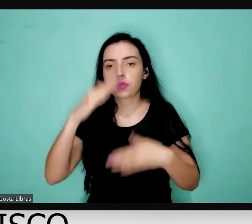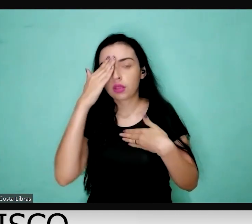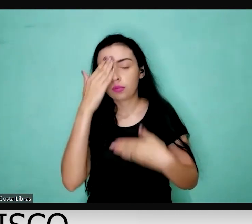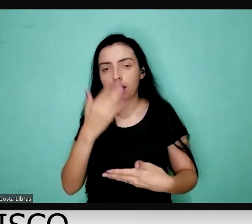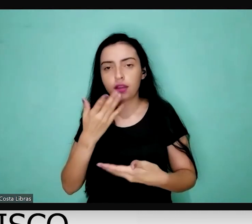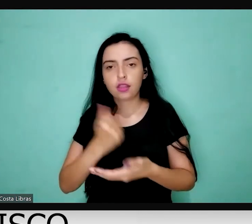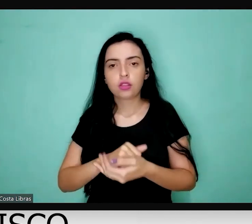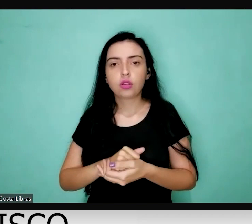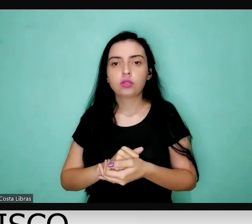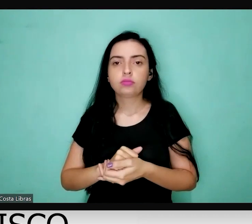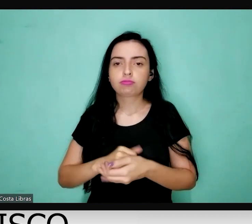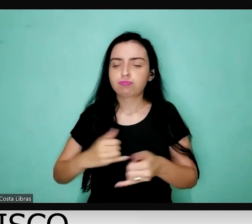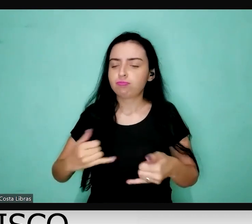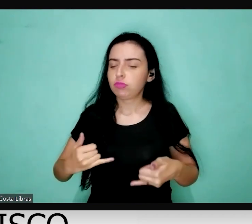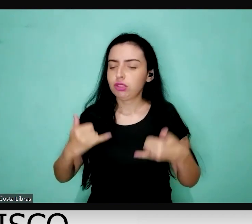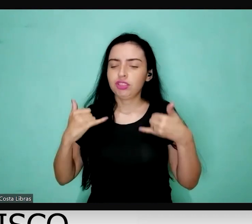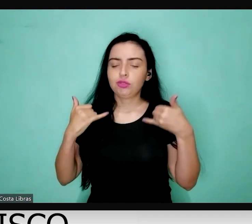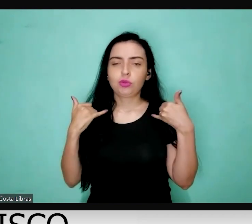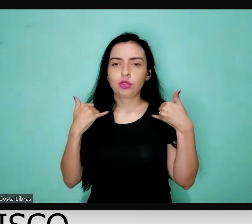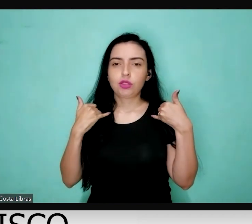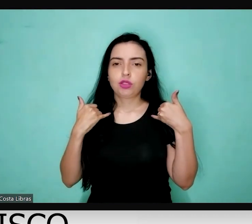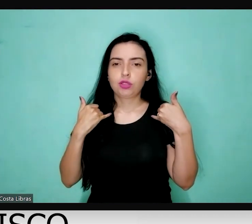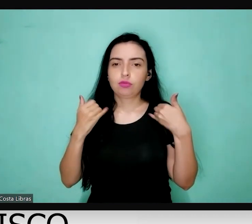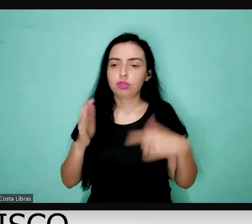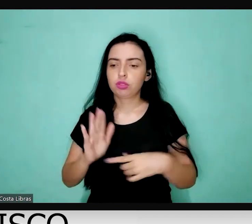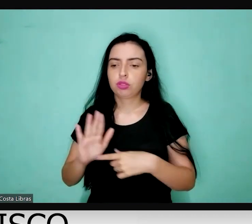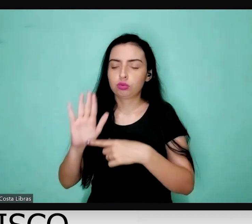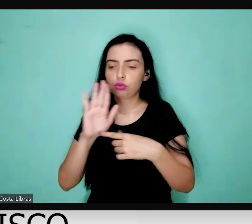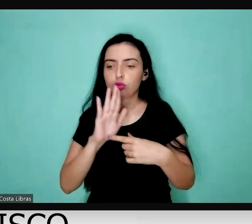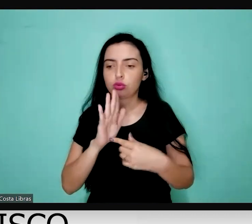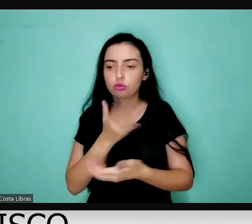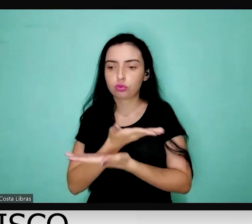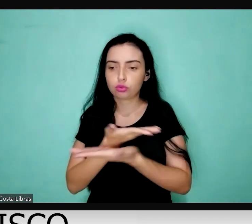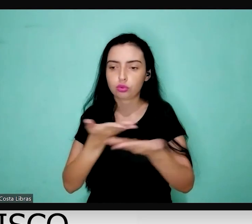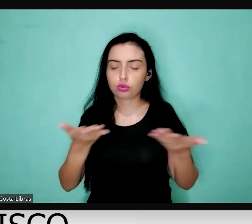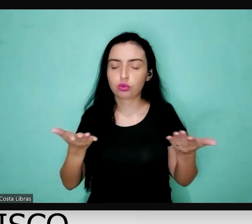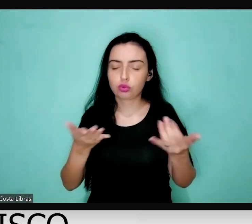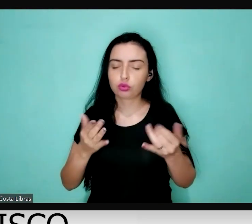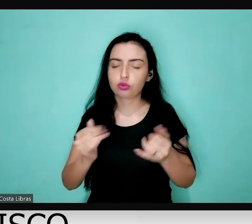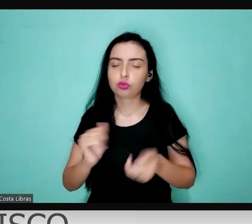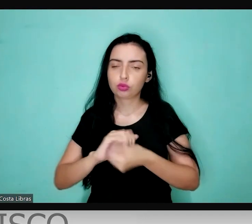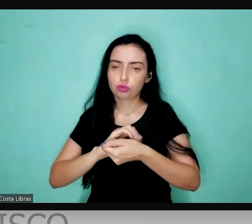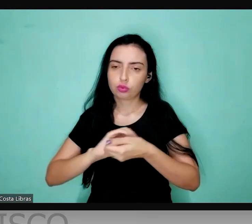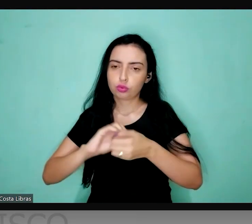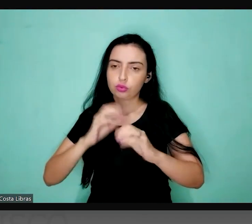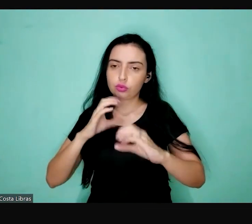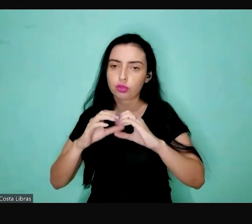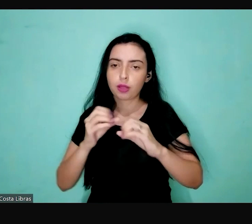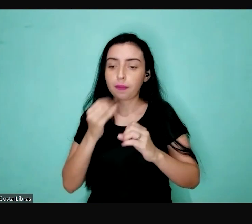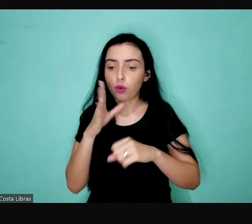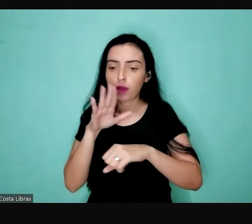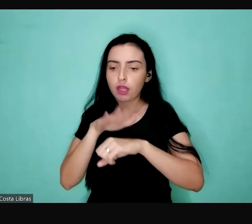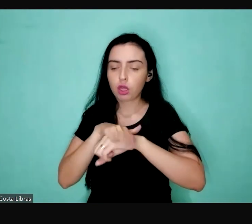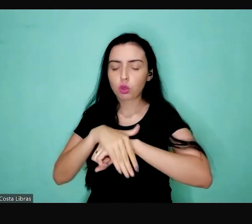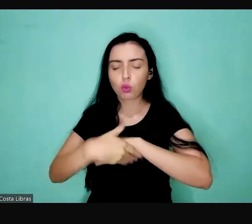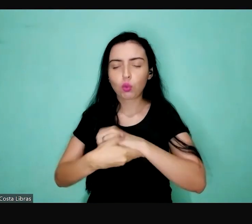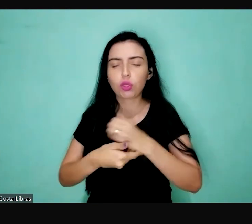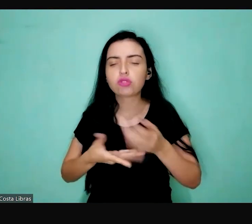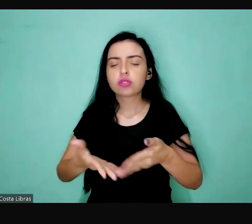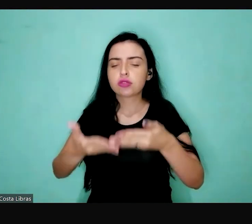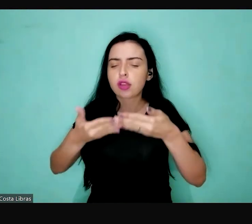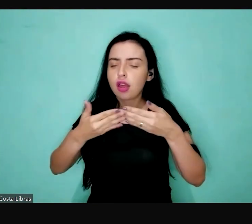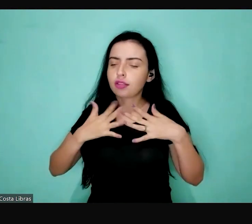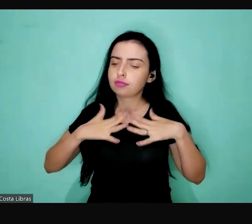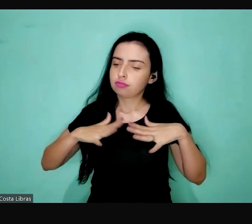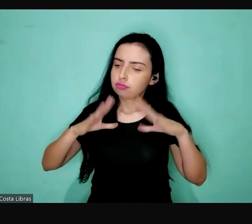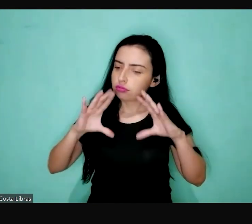é uma honra muito grande me dirigir a todas e a todos. Portanto, boa noite, sintam-se acolhidos,